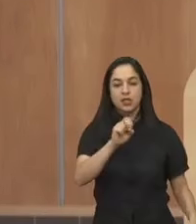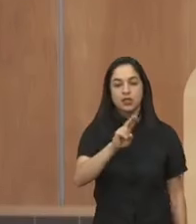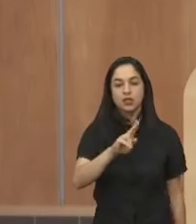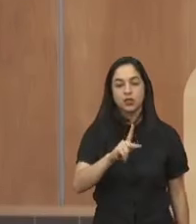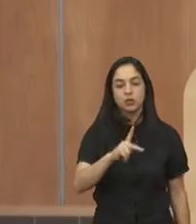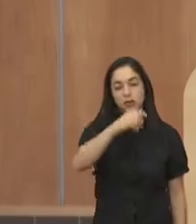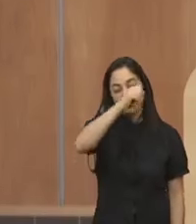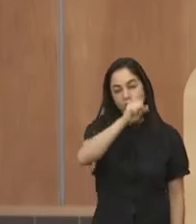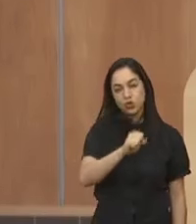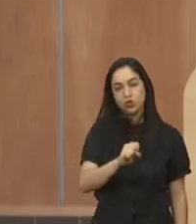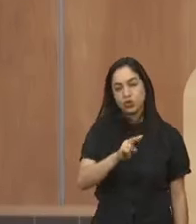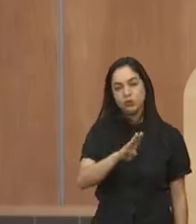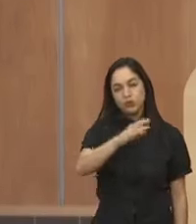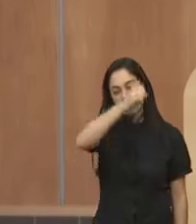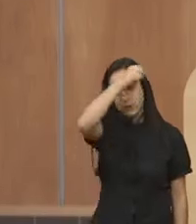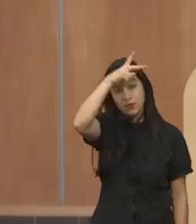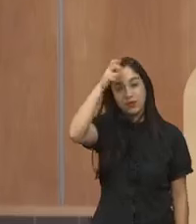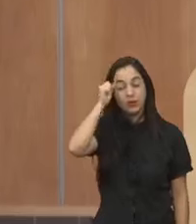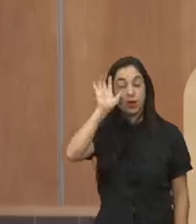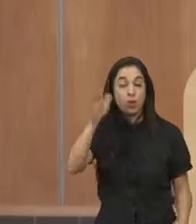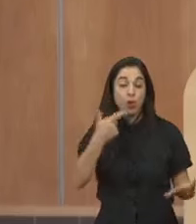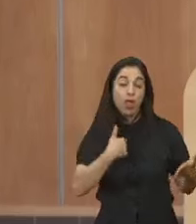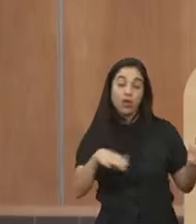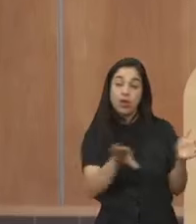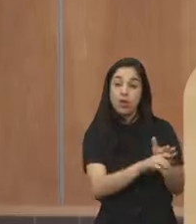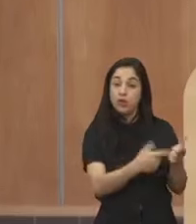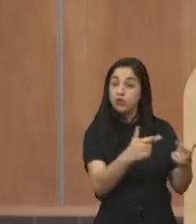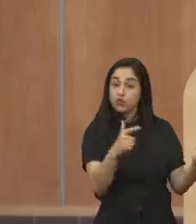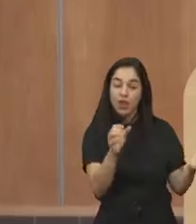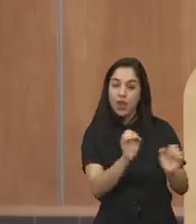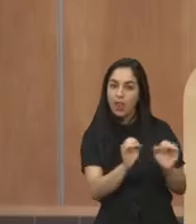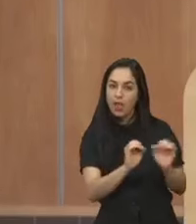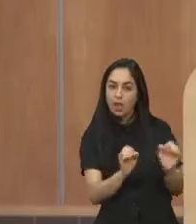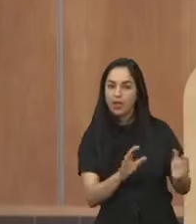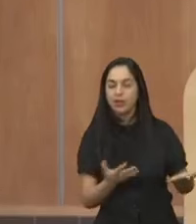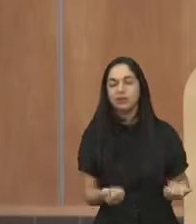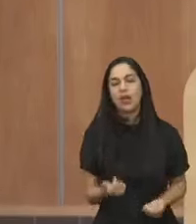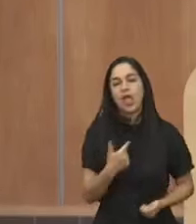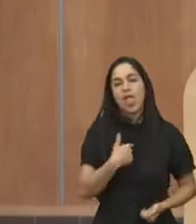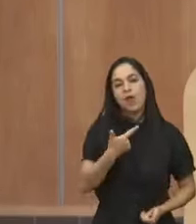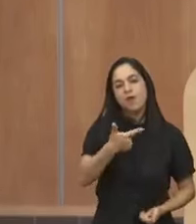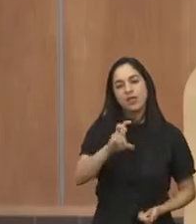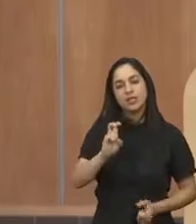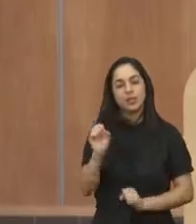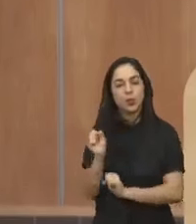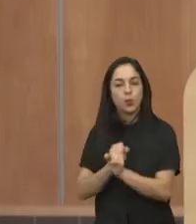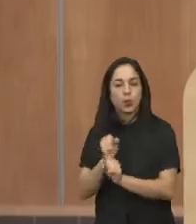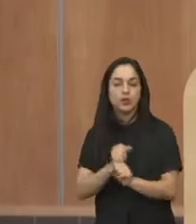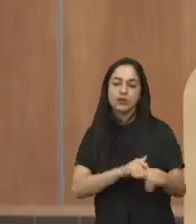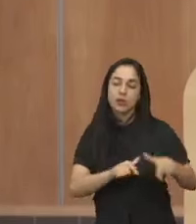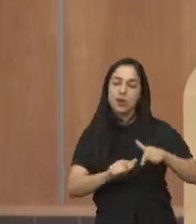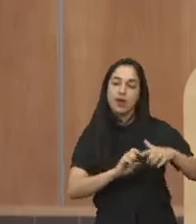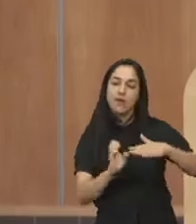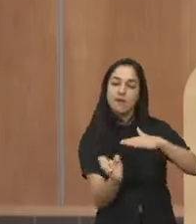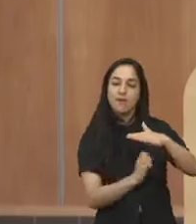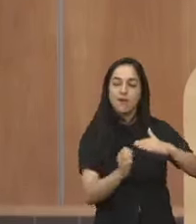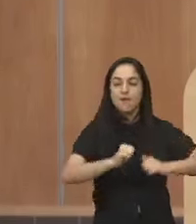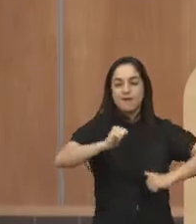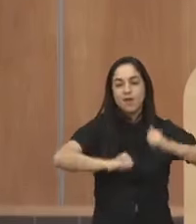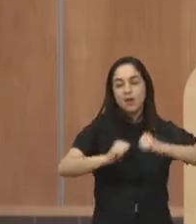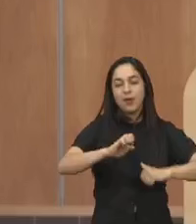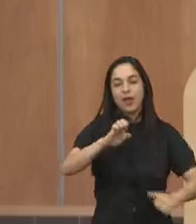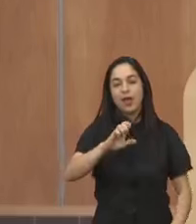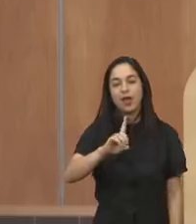Sérgio. Cheguei na subprefeitura, não tinha estrutura nenhuma. E eu vim do privado, de 25 anos trabalhando no privado, fábrica da Tex, Zênica do